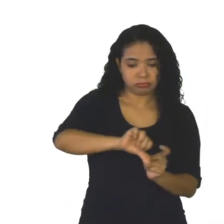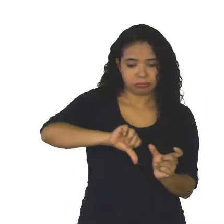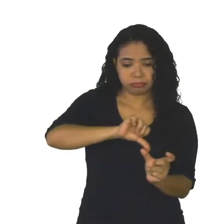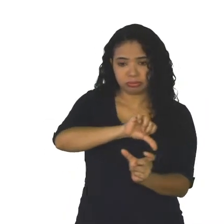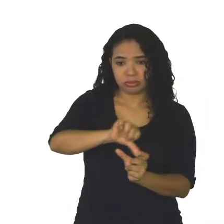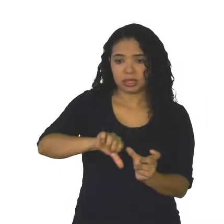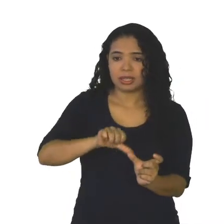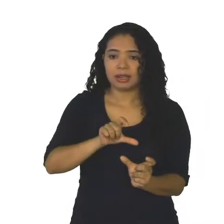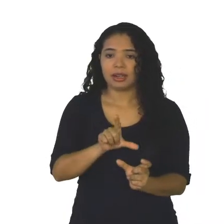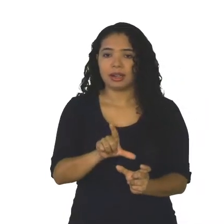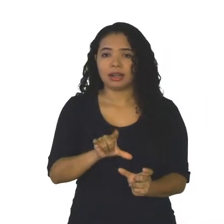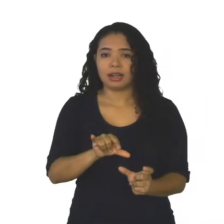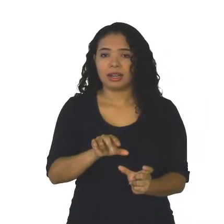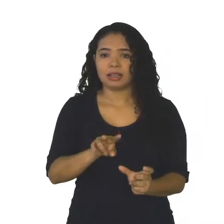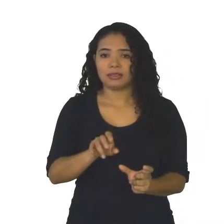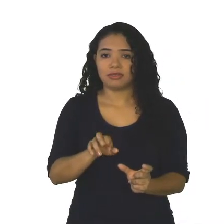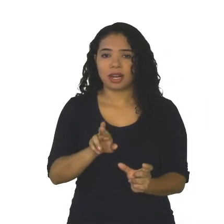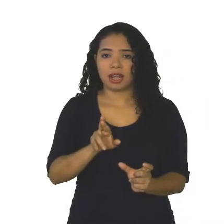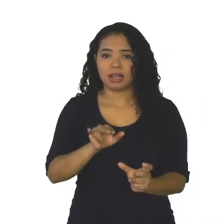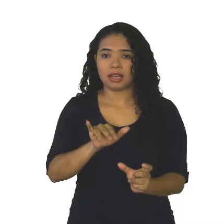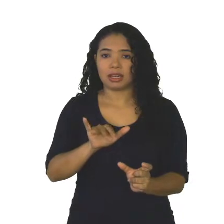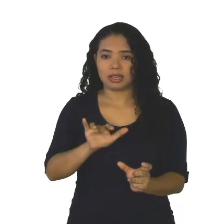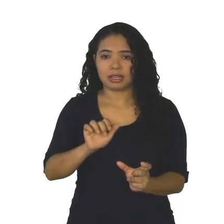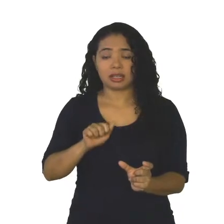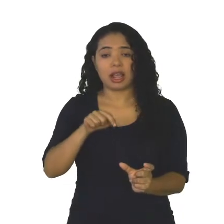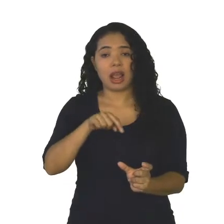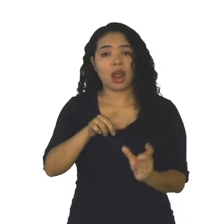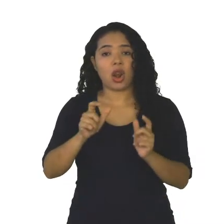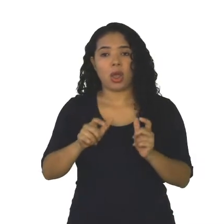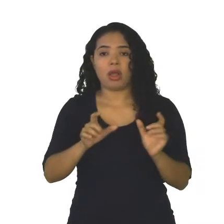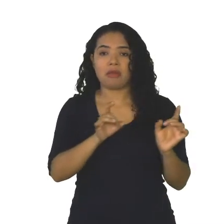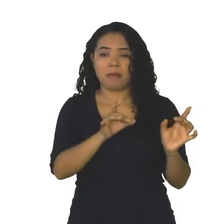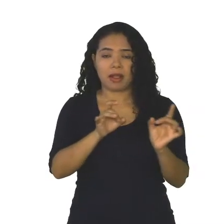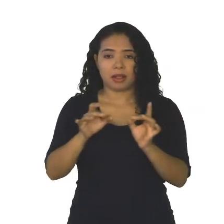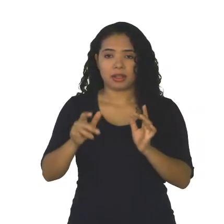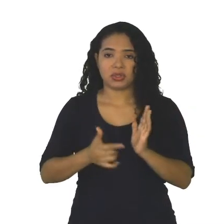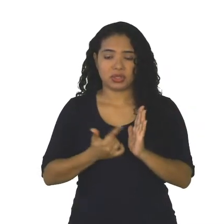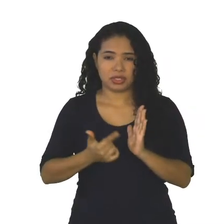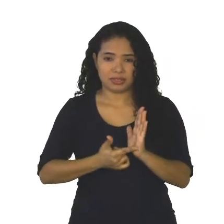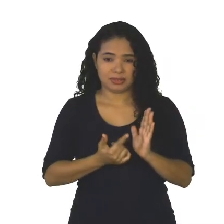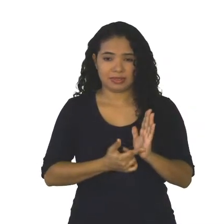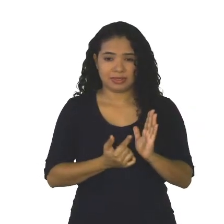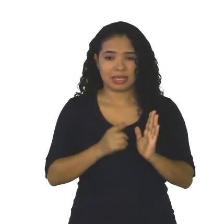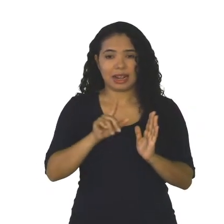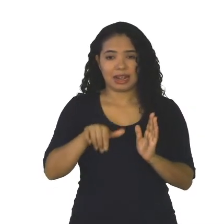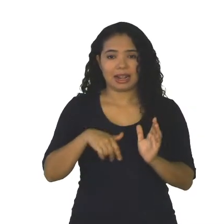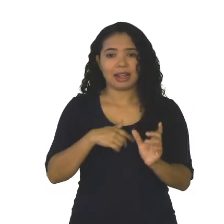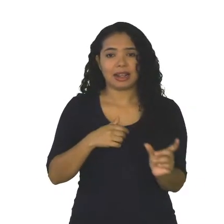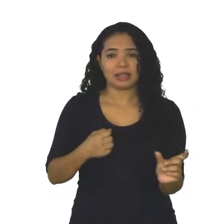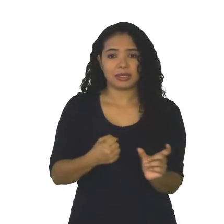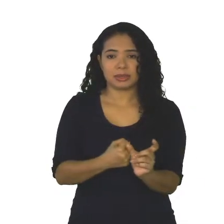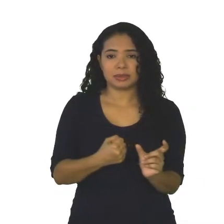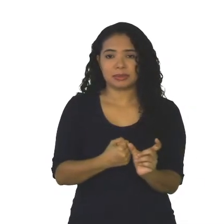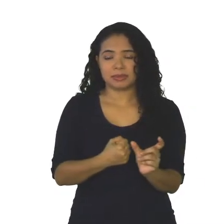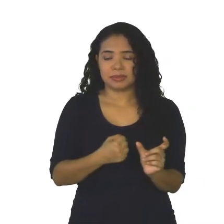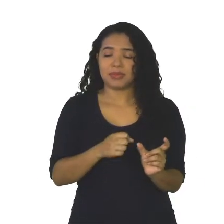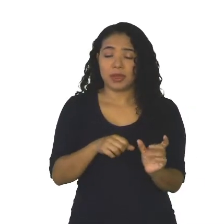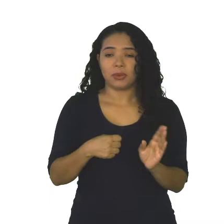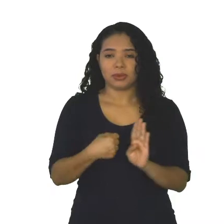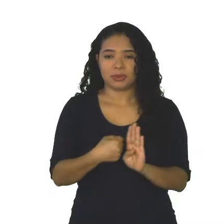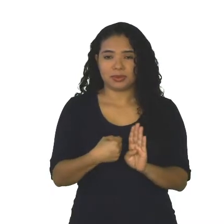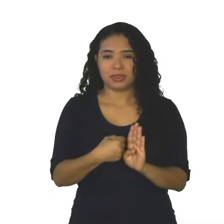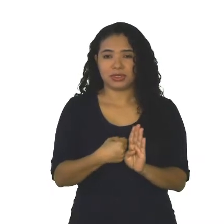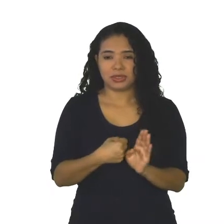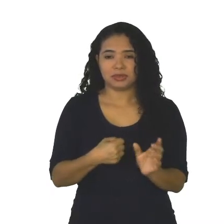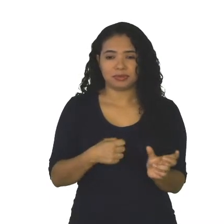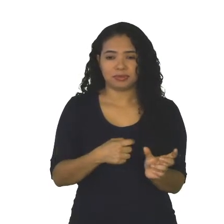palavra livro, ela é exclusiva ali daquele objeto, né? Do livro. Então, é um substantivo primitivo. Aí, da palavra